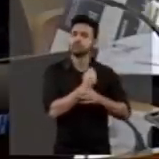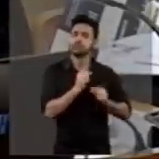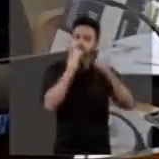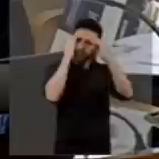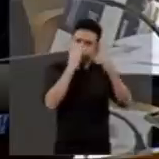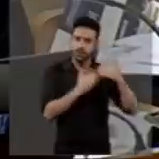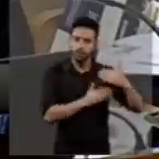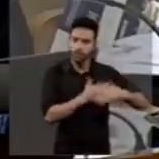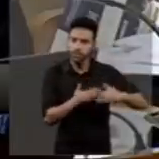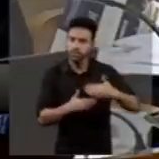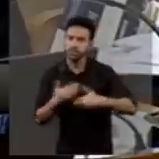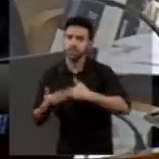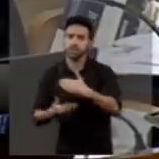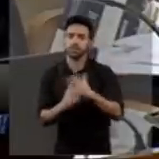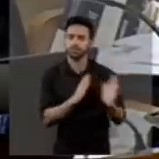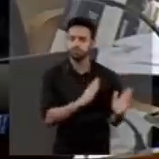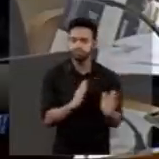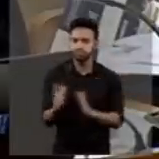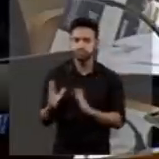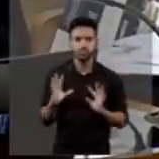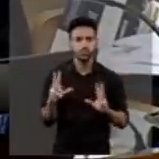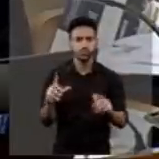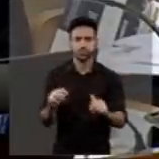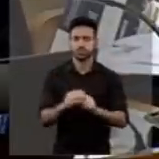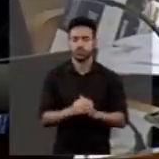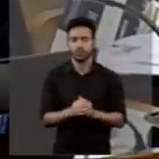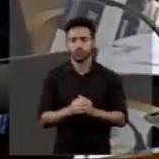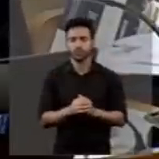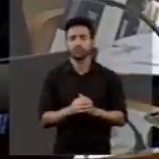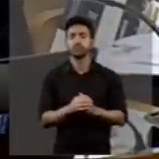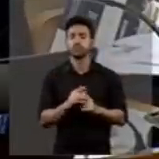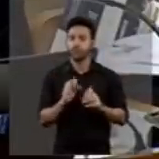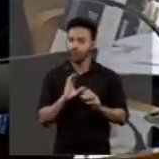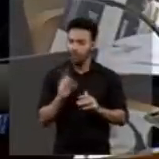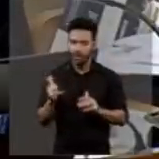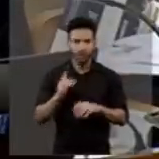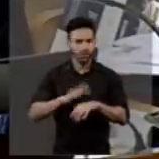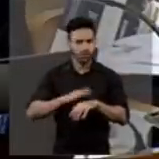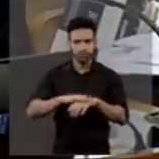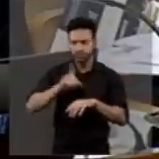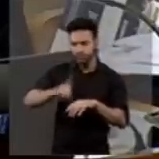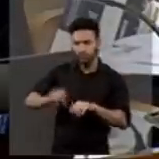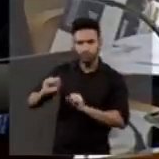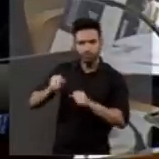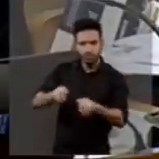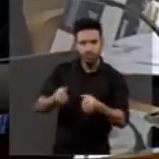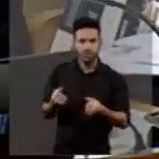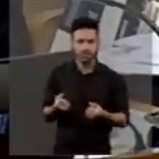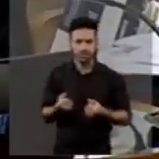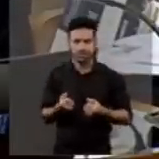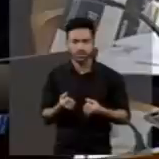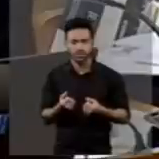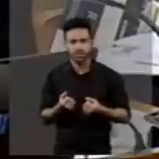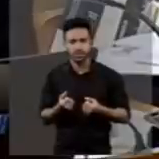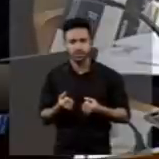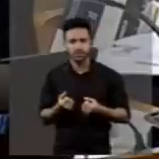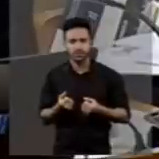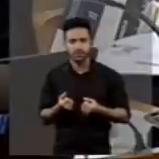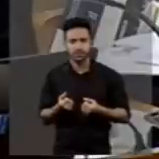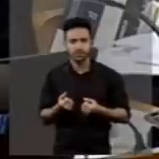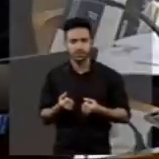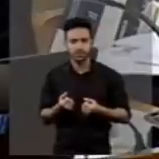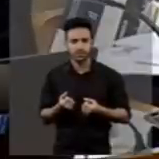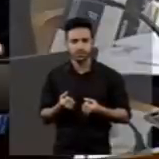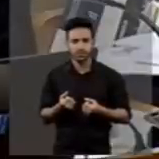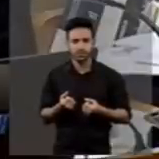legal, garante a possibilidade de defesa, não ao meu ver, não corresponde a um